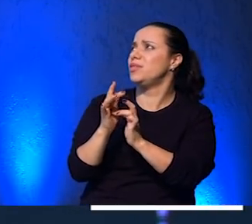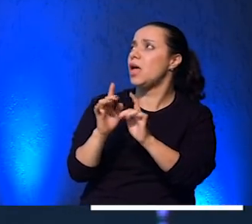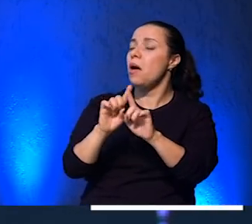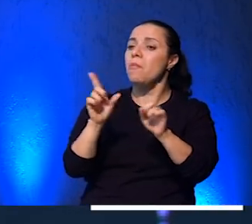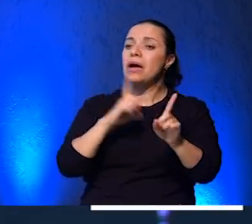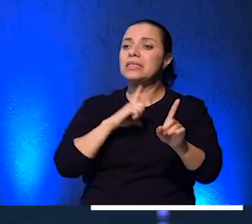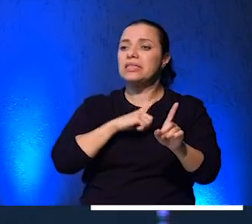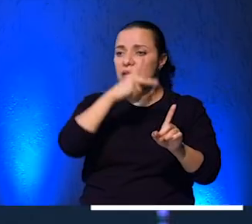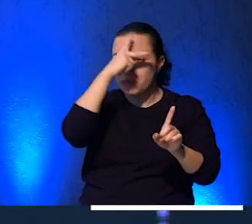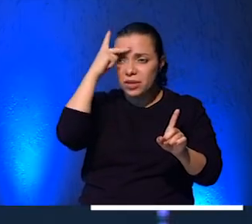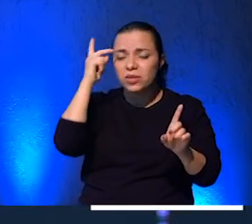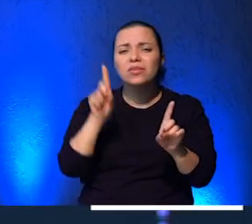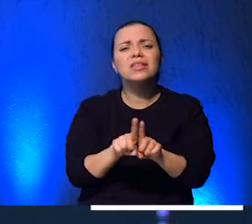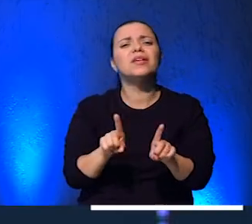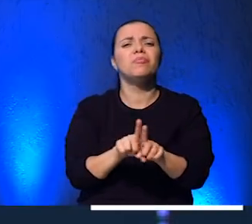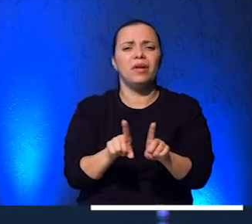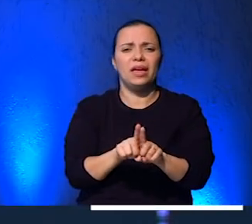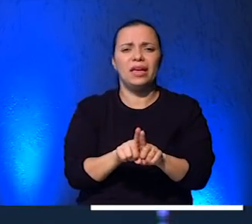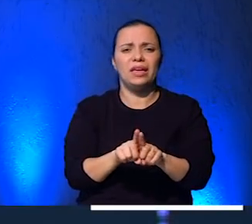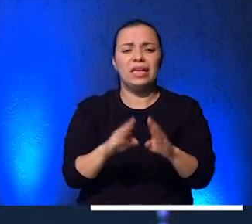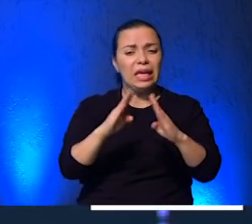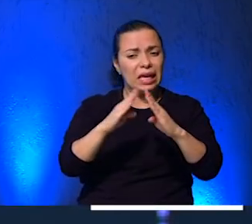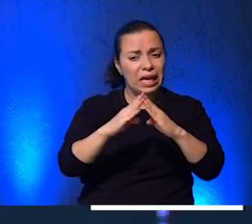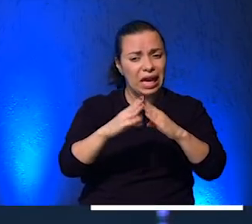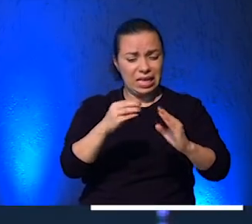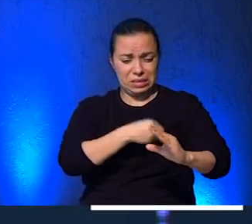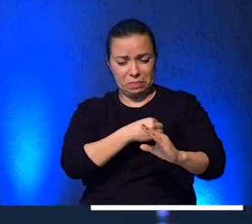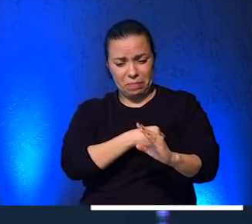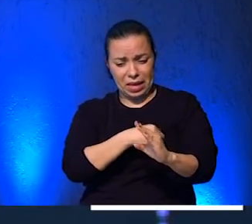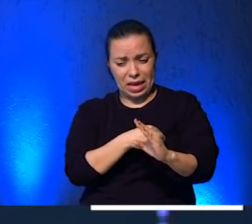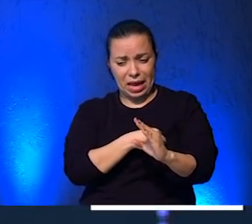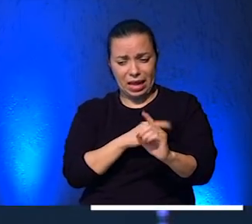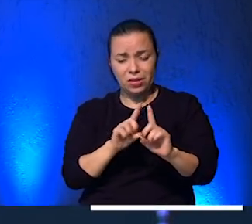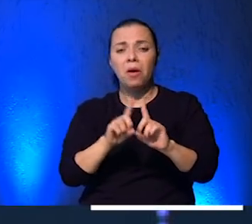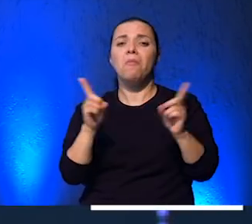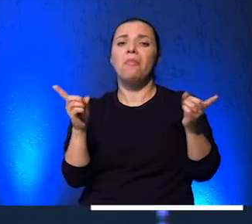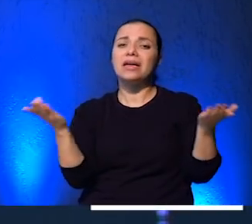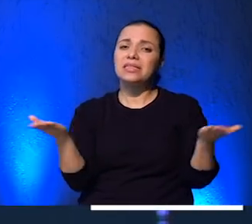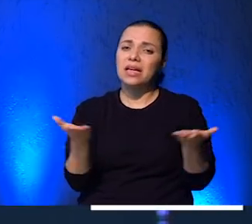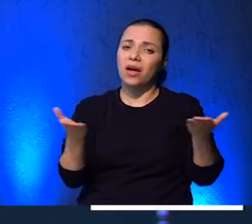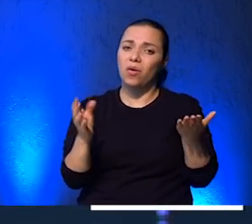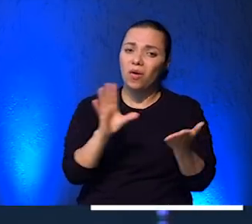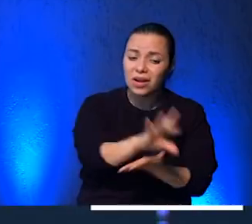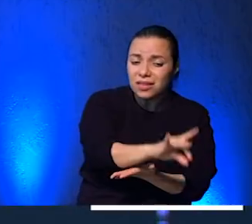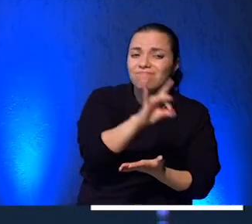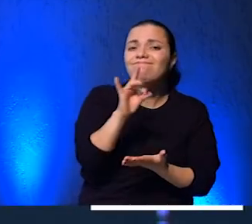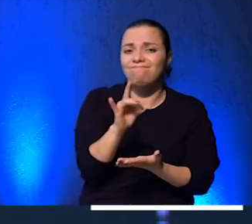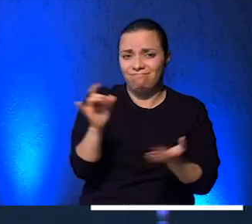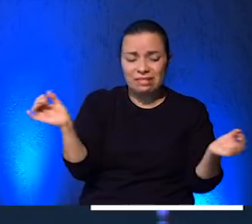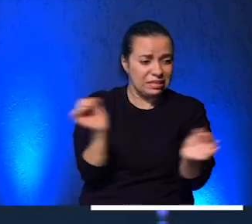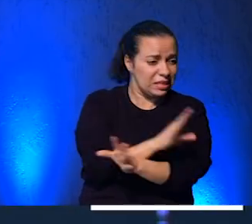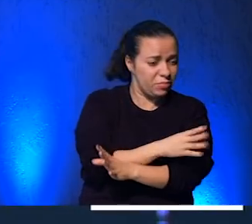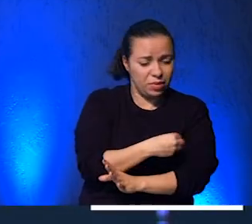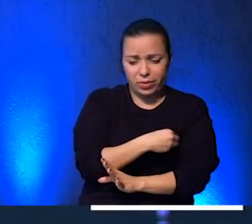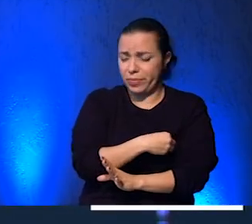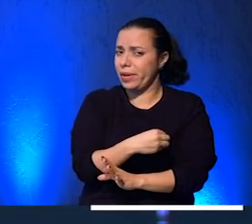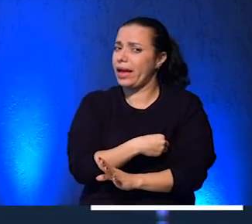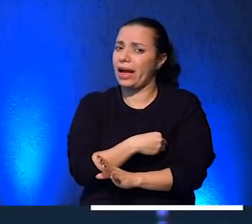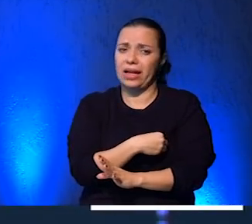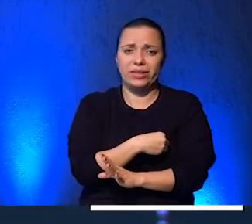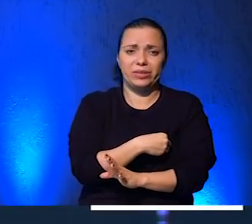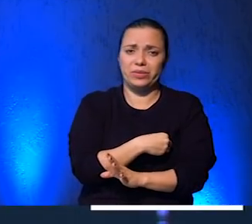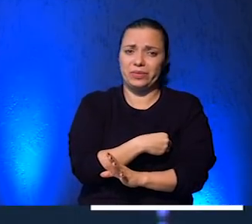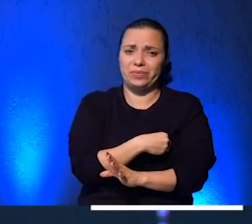estava vivendo uma situação errada mas ela agora resolveu voltar para ti para decoração